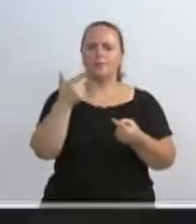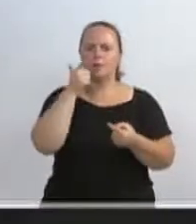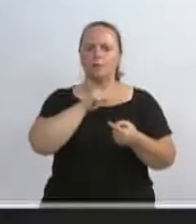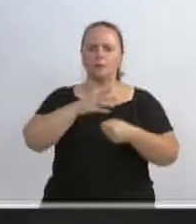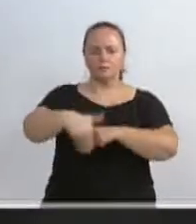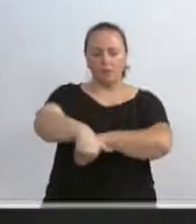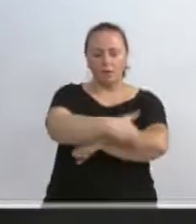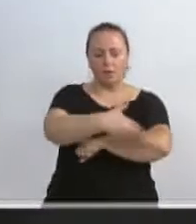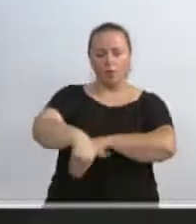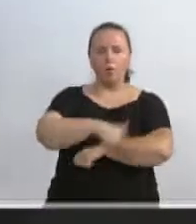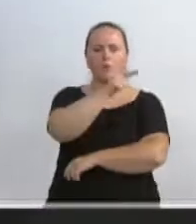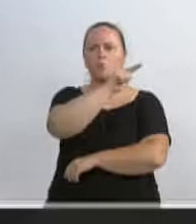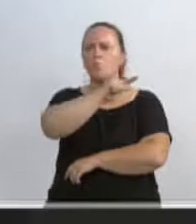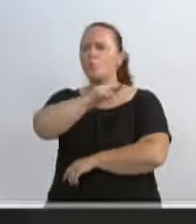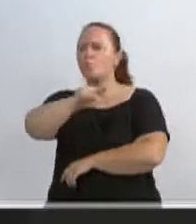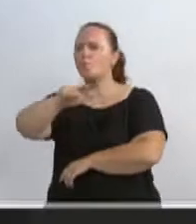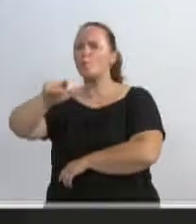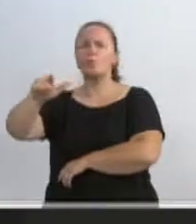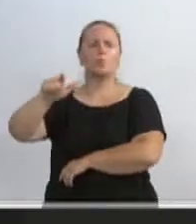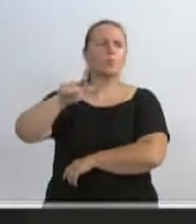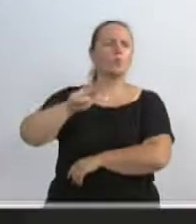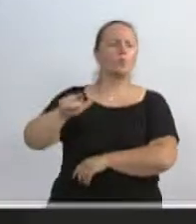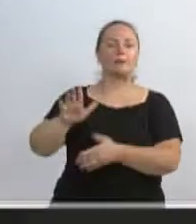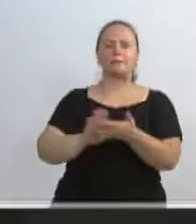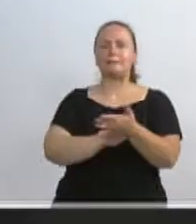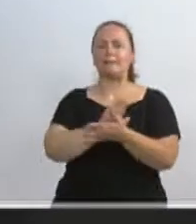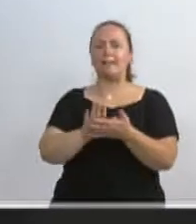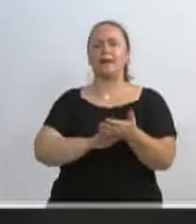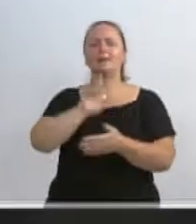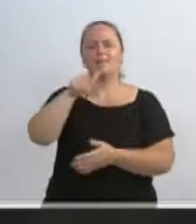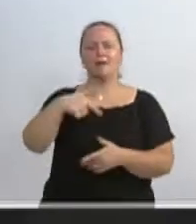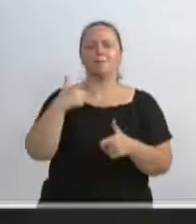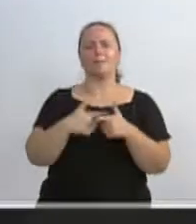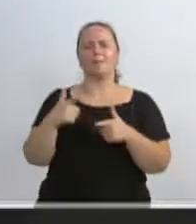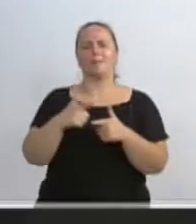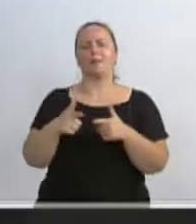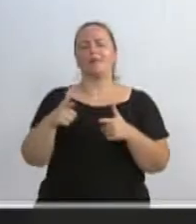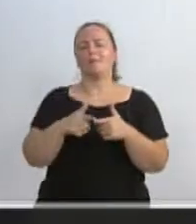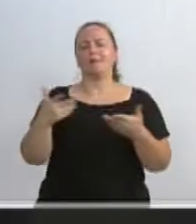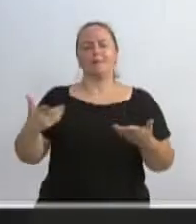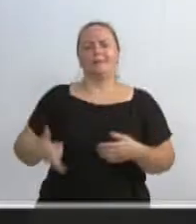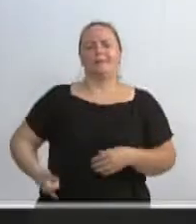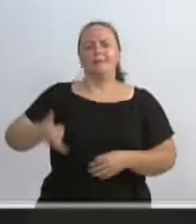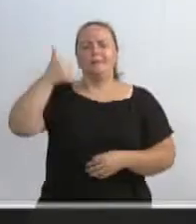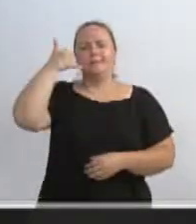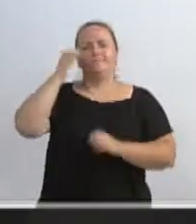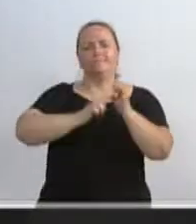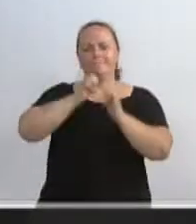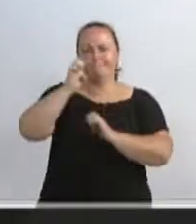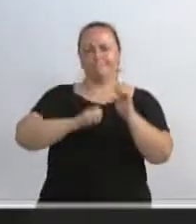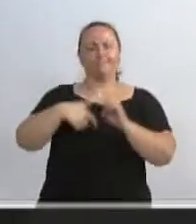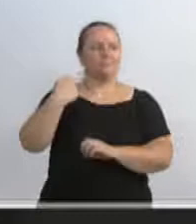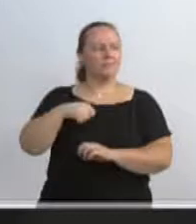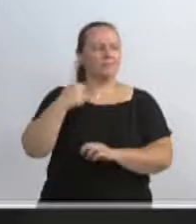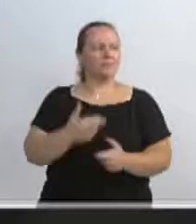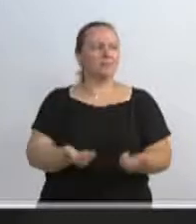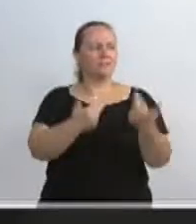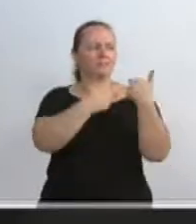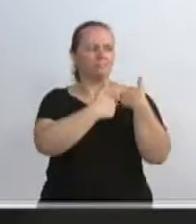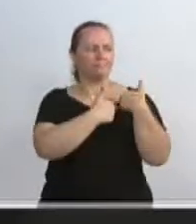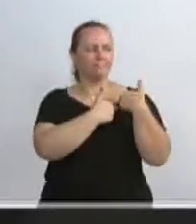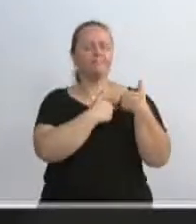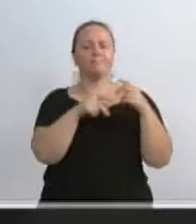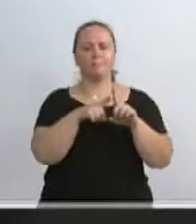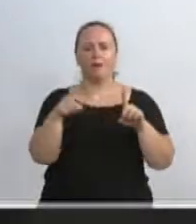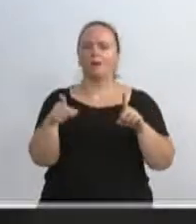problema de cabeamento e aí não é problema do município tem um problema da telefônica que elas precisam ter responsabilidade e quero parabenizá lo por